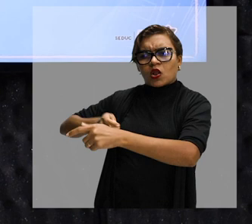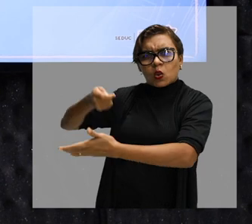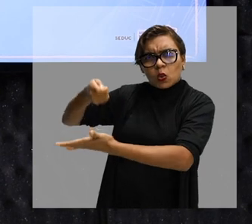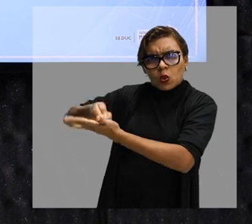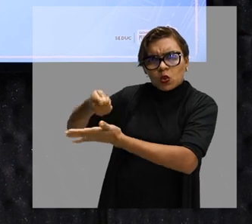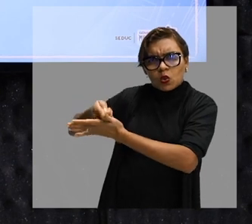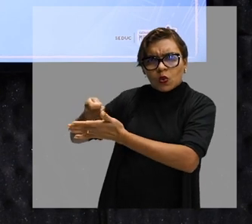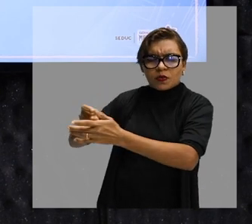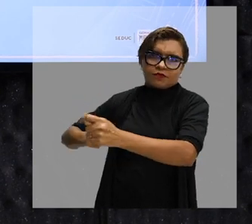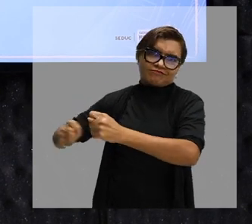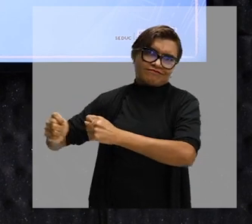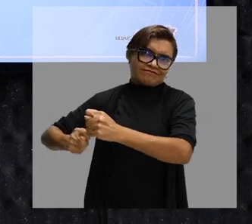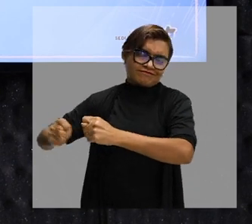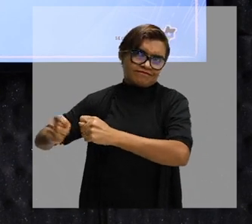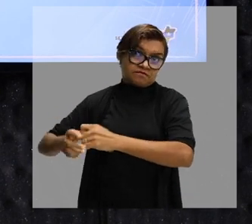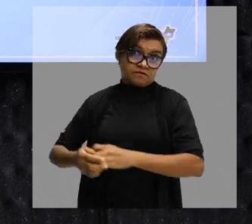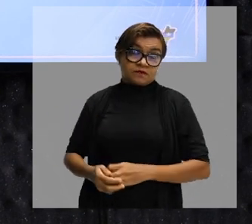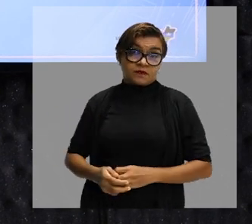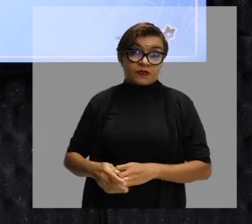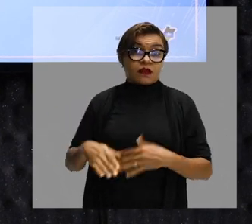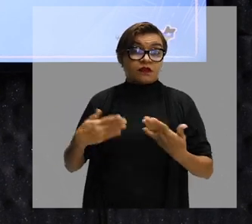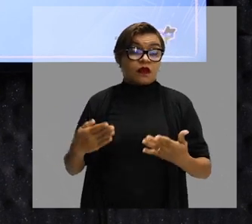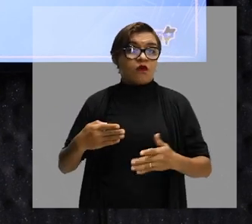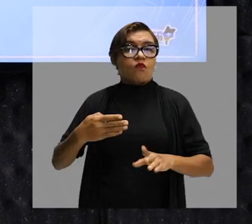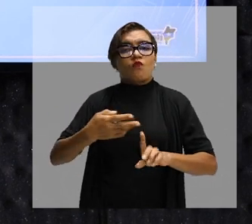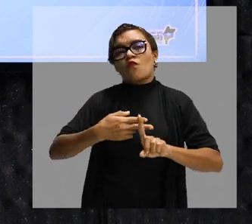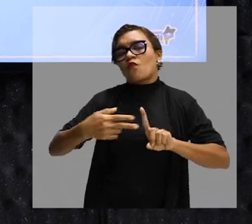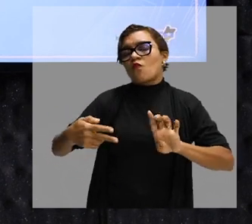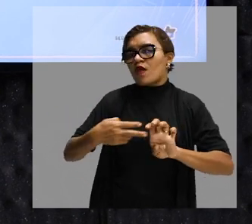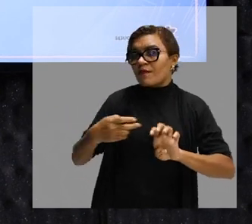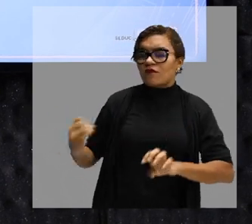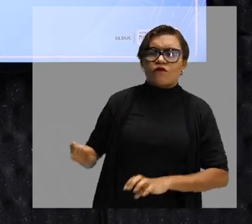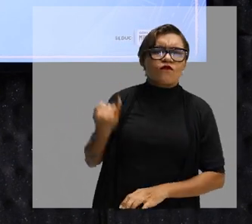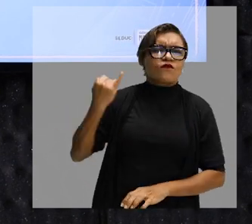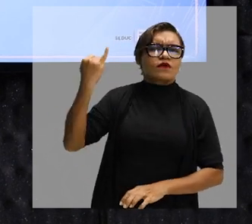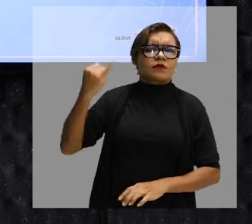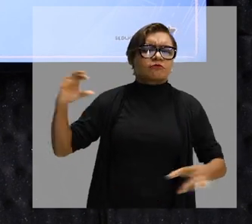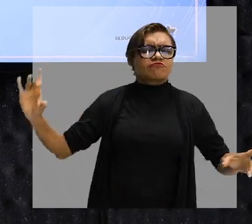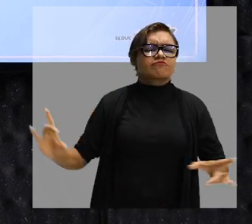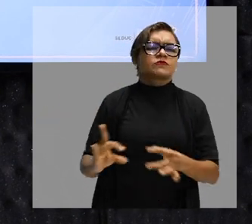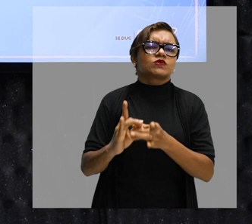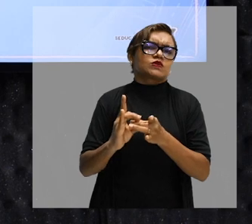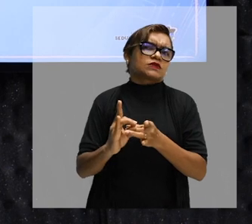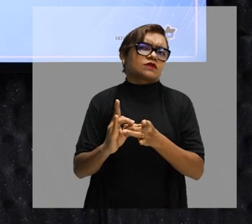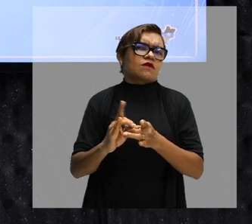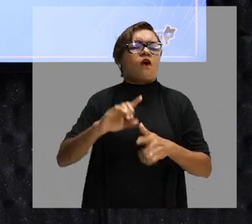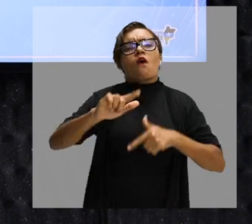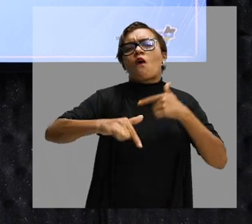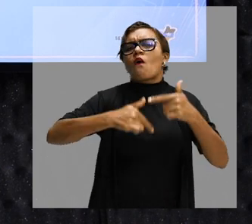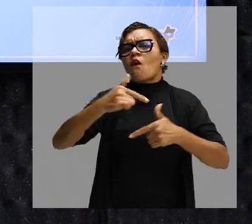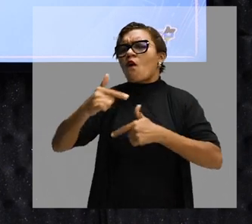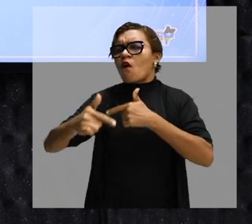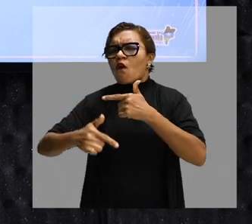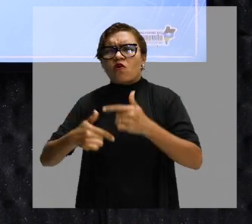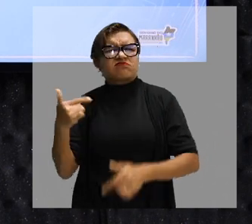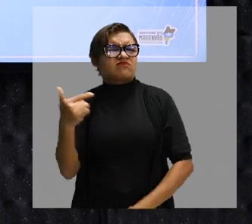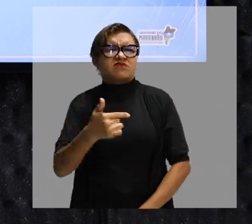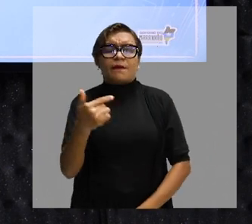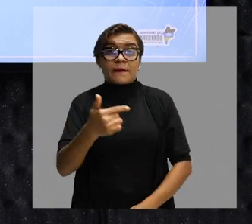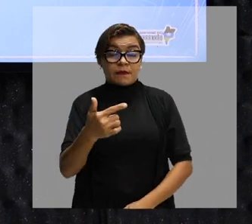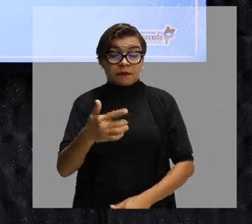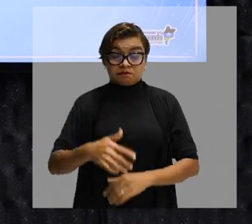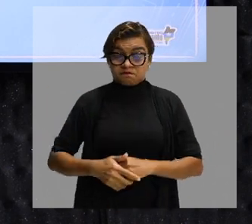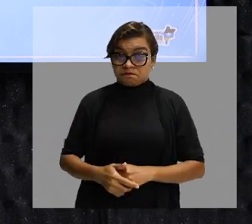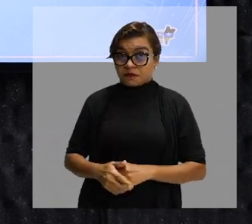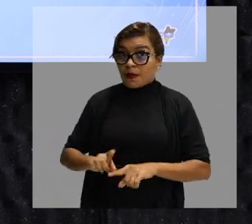o elemento fundamental que nós temos de encontrar é algo associado a isto, certo? Os outros são elementos secundários. Mas assim,